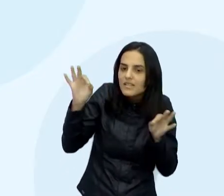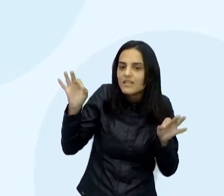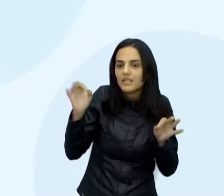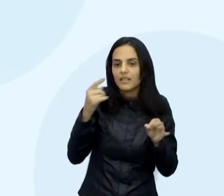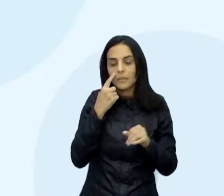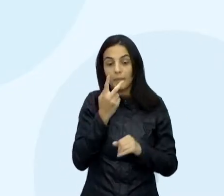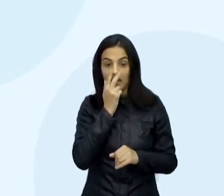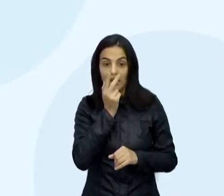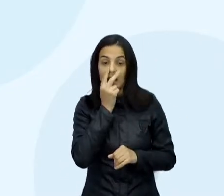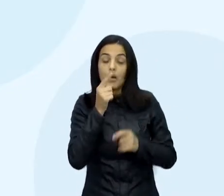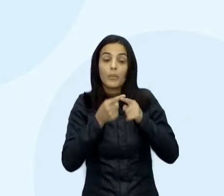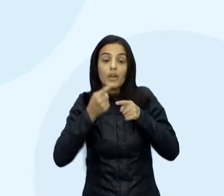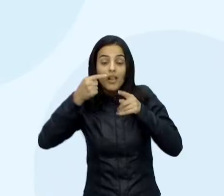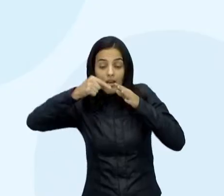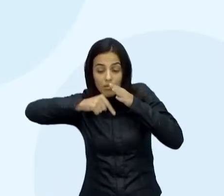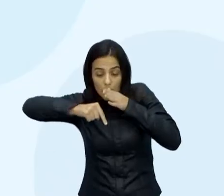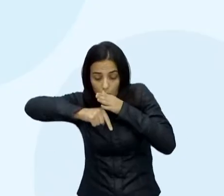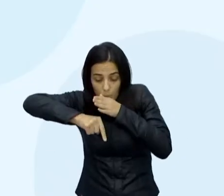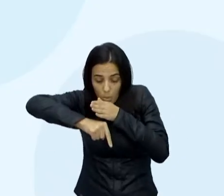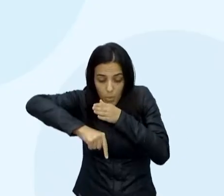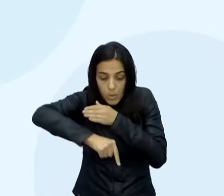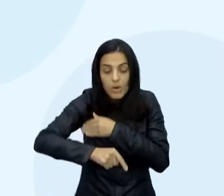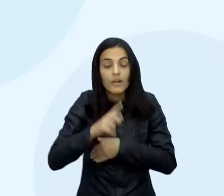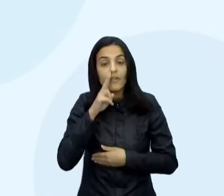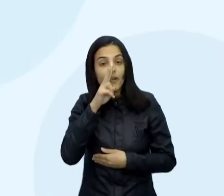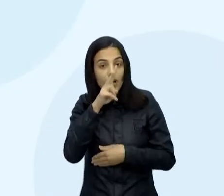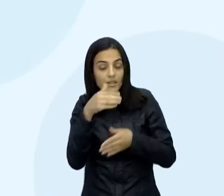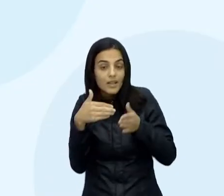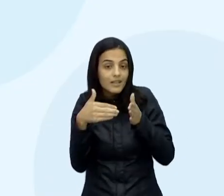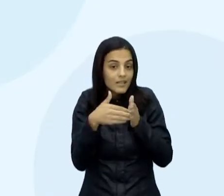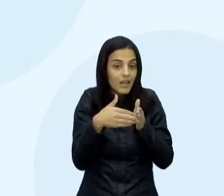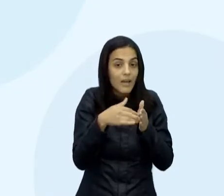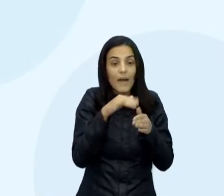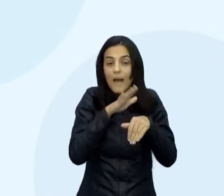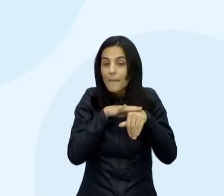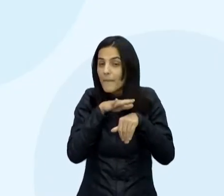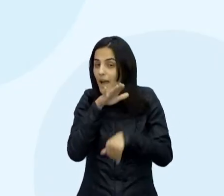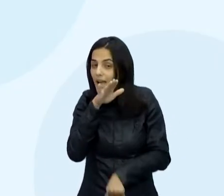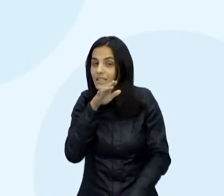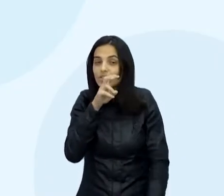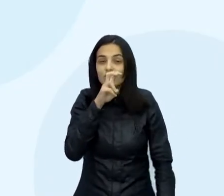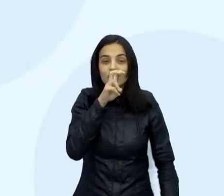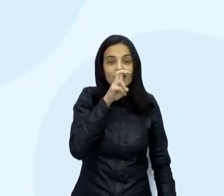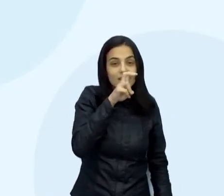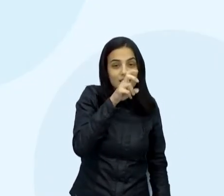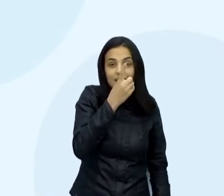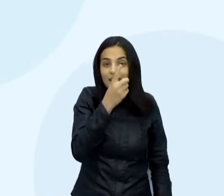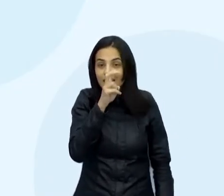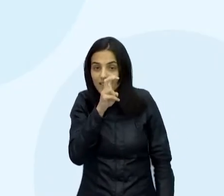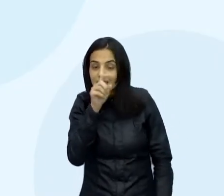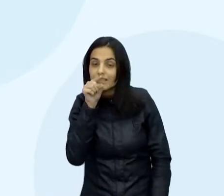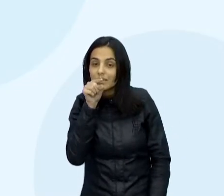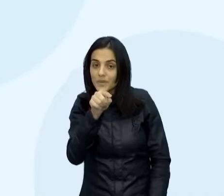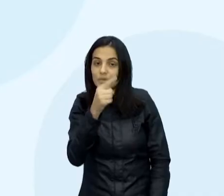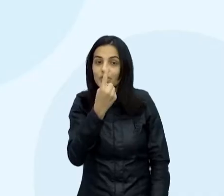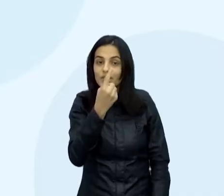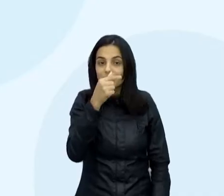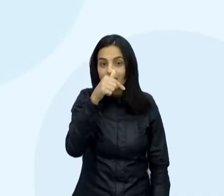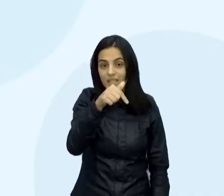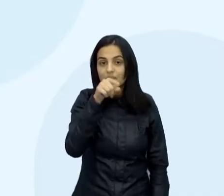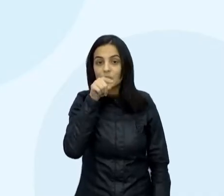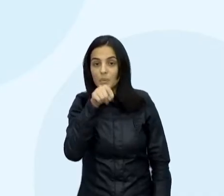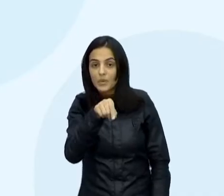tem profundidades aí que podem chegar aí a mais de 15 mil, 17 mil metros